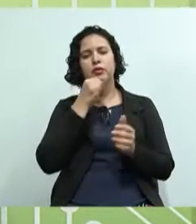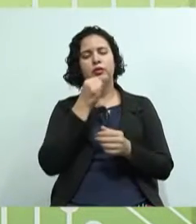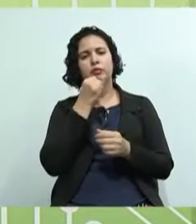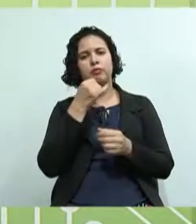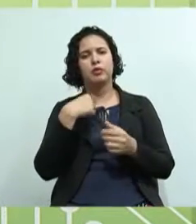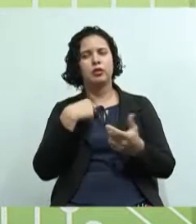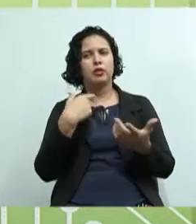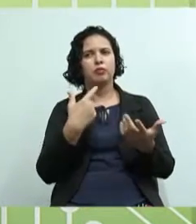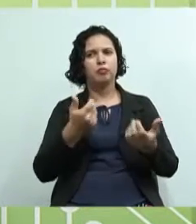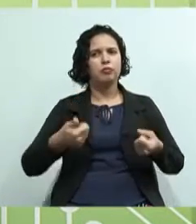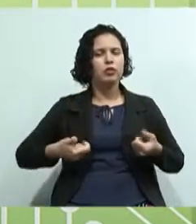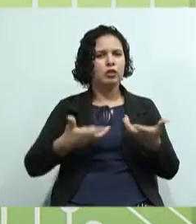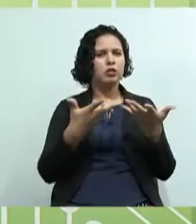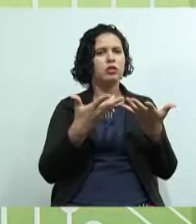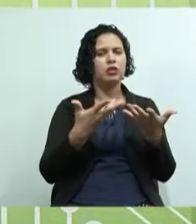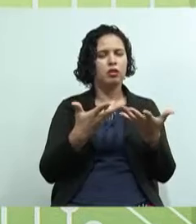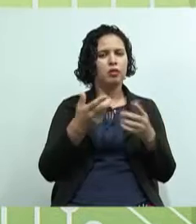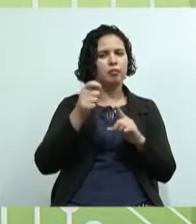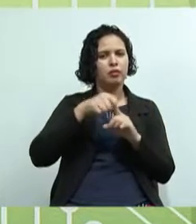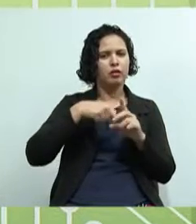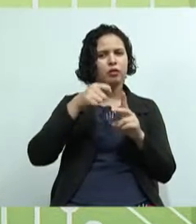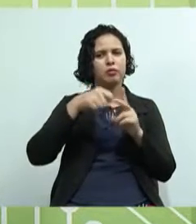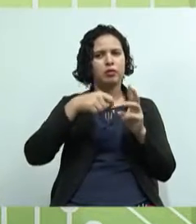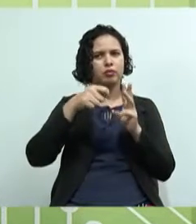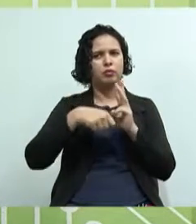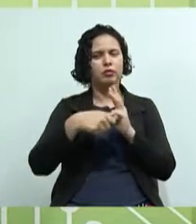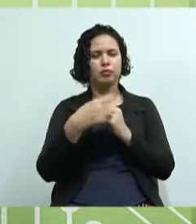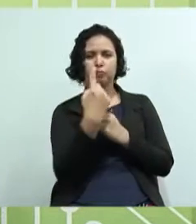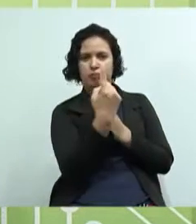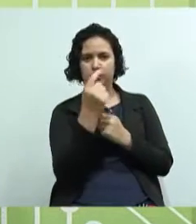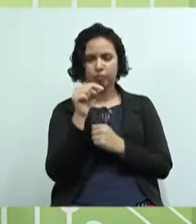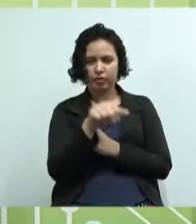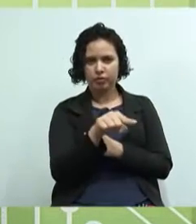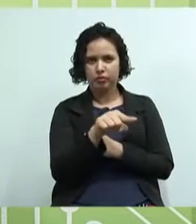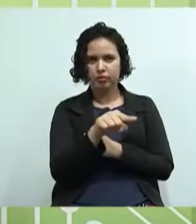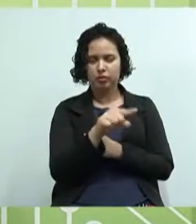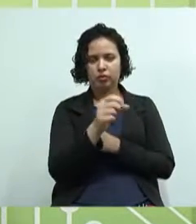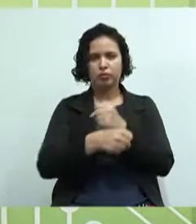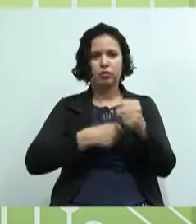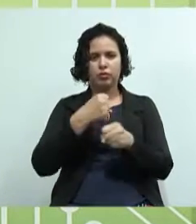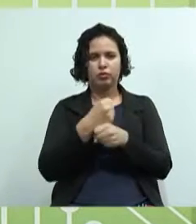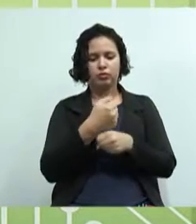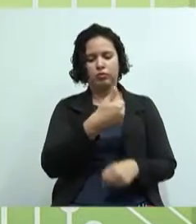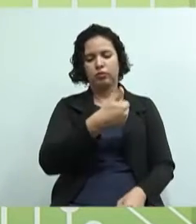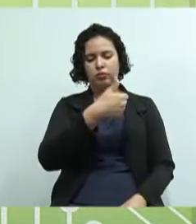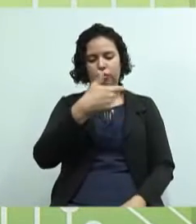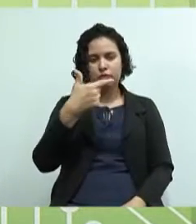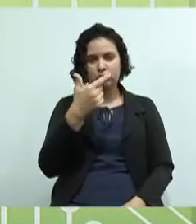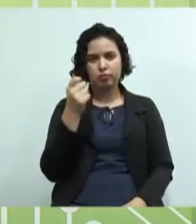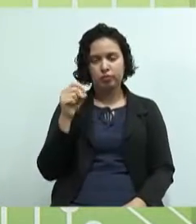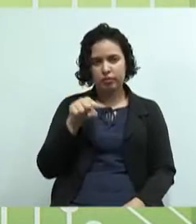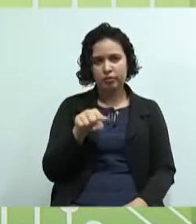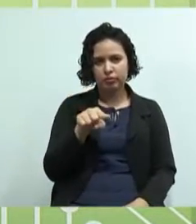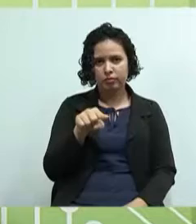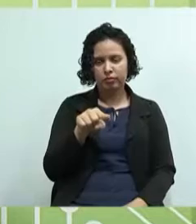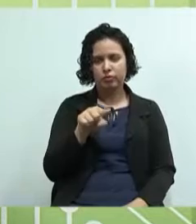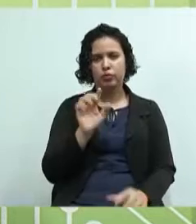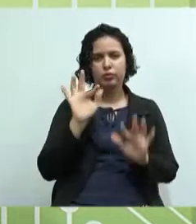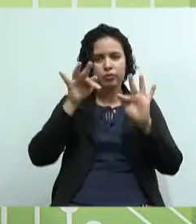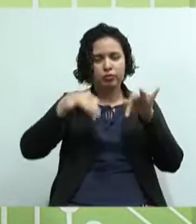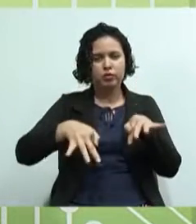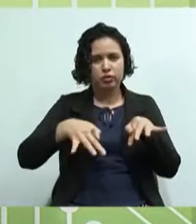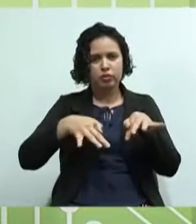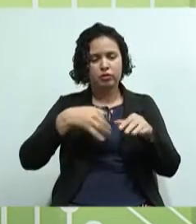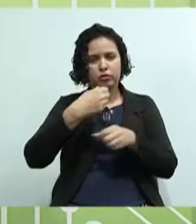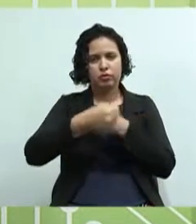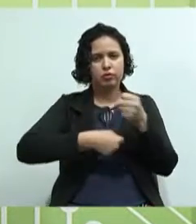gastar R$1.000 por mês, em um ano 12 mil, tá? Então, todo mês eu tenho que gastar R$1.000. No final do ano, o